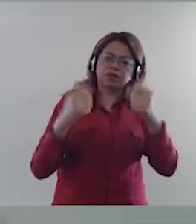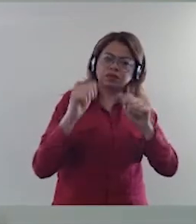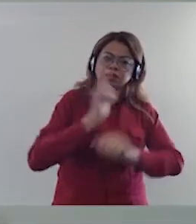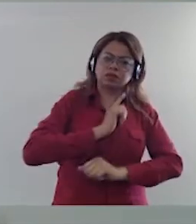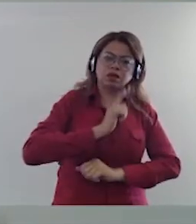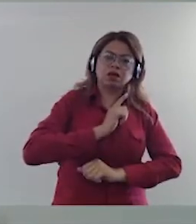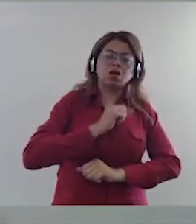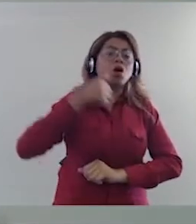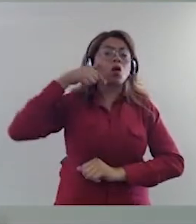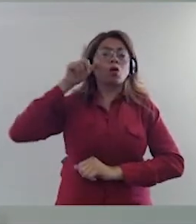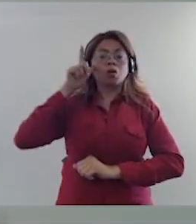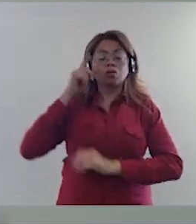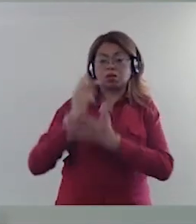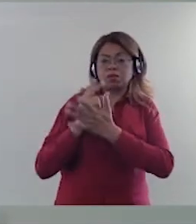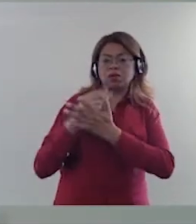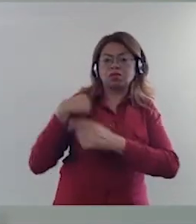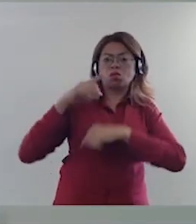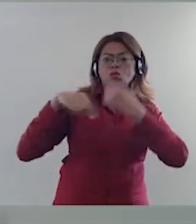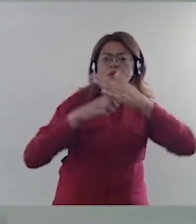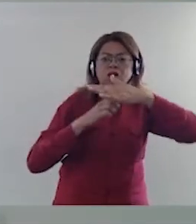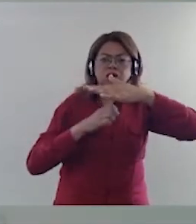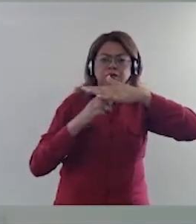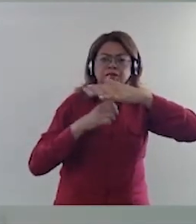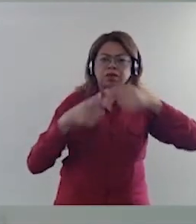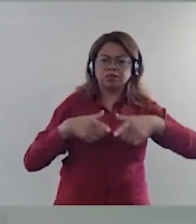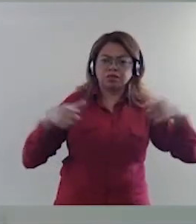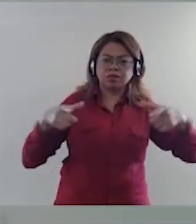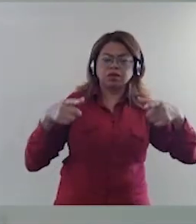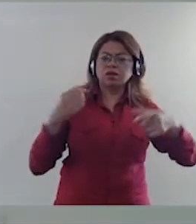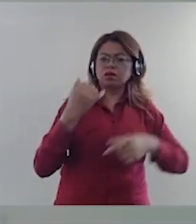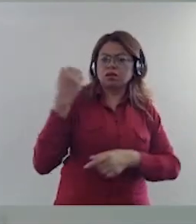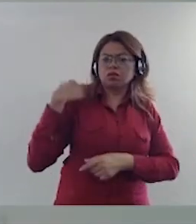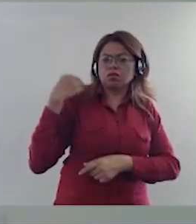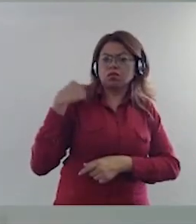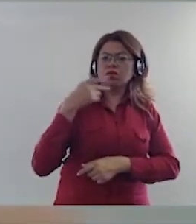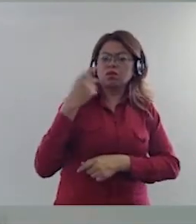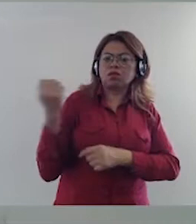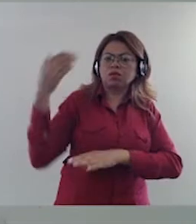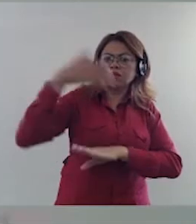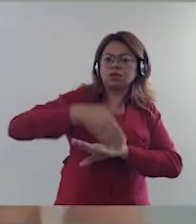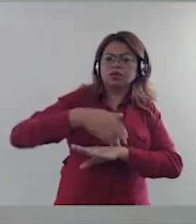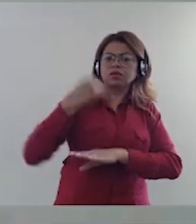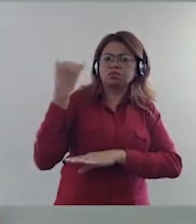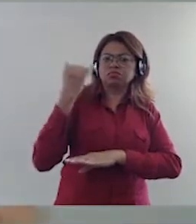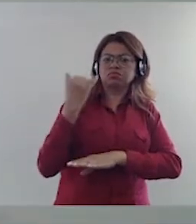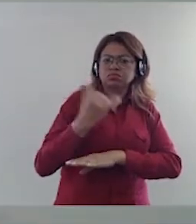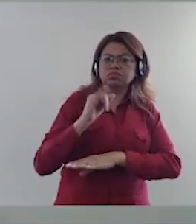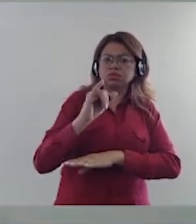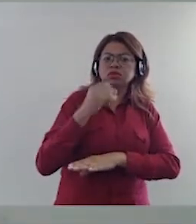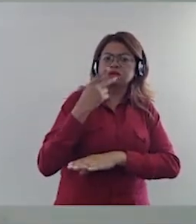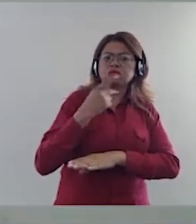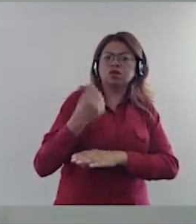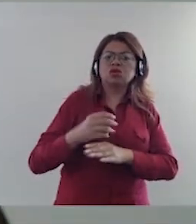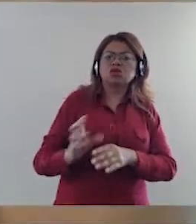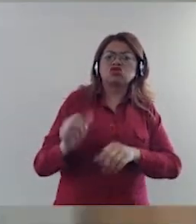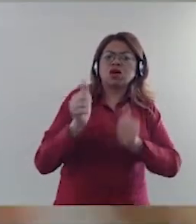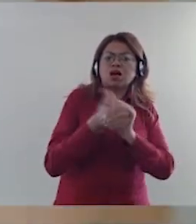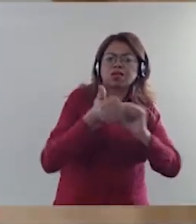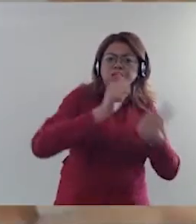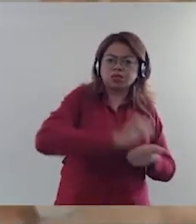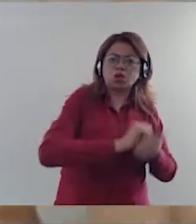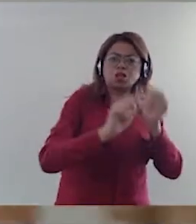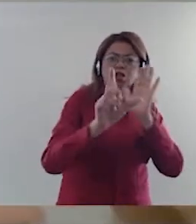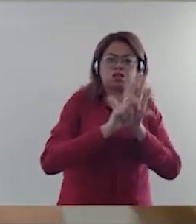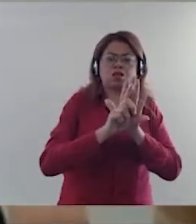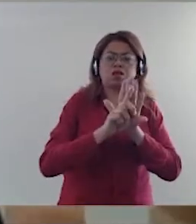de uma grande empresa de pontos de fidelização me avisando que já tinha se adaptado à lei. Ora, por que as outras